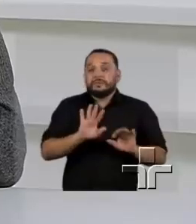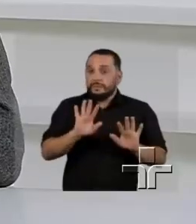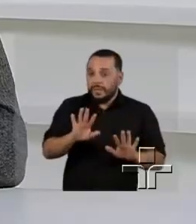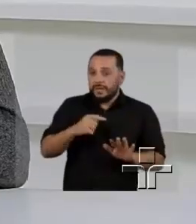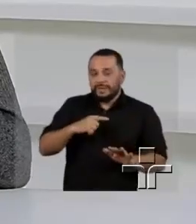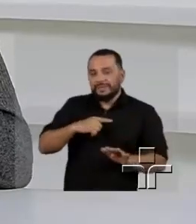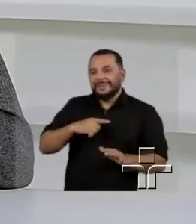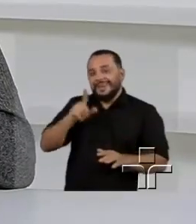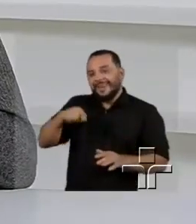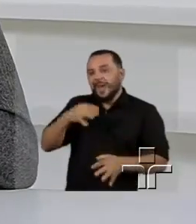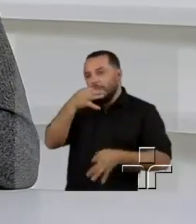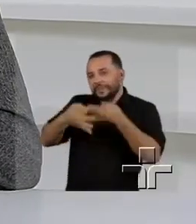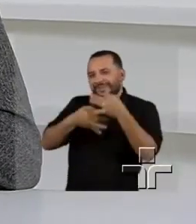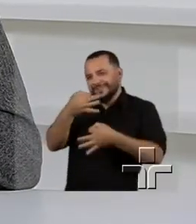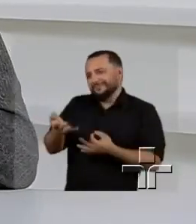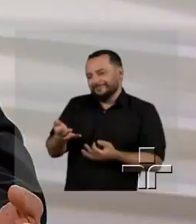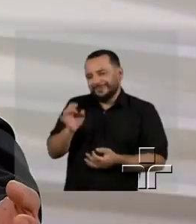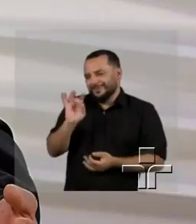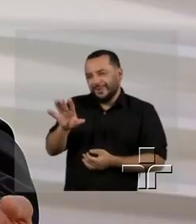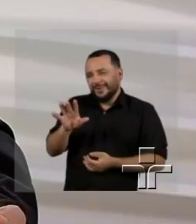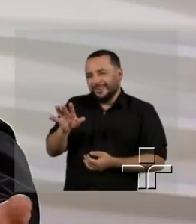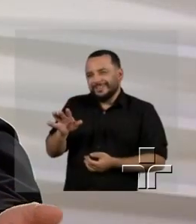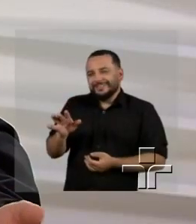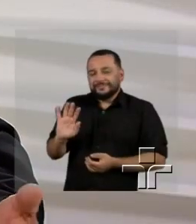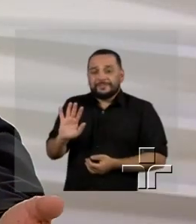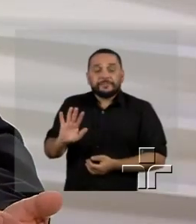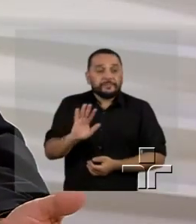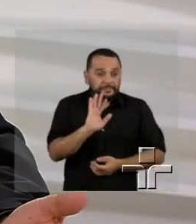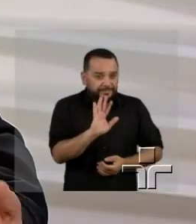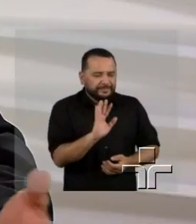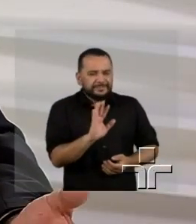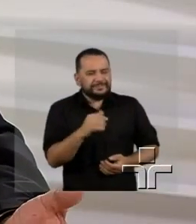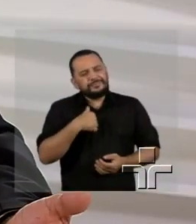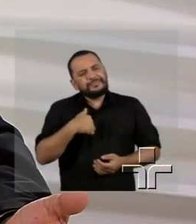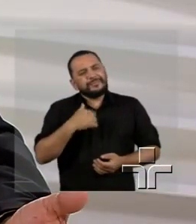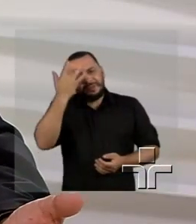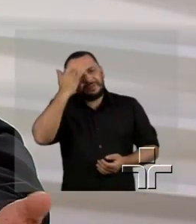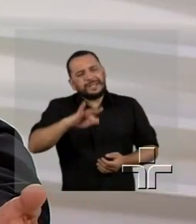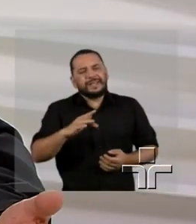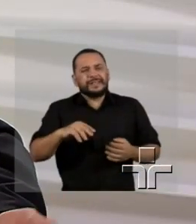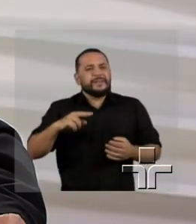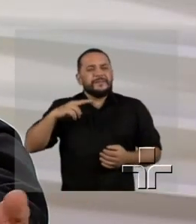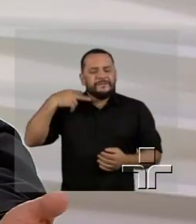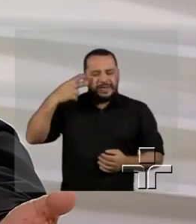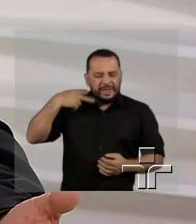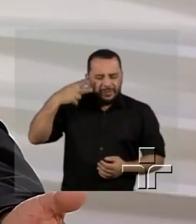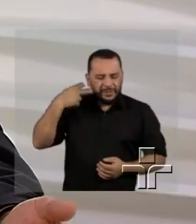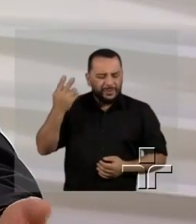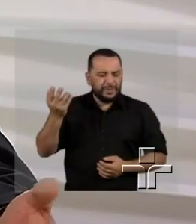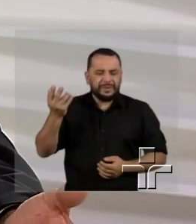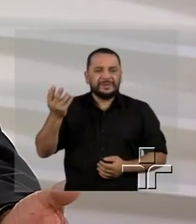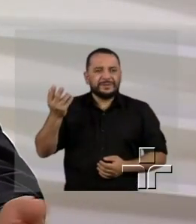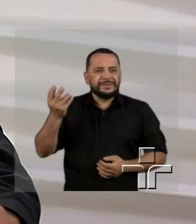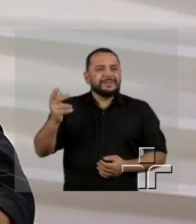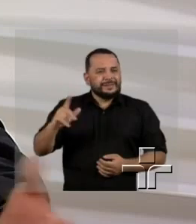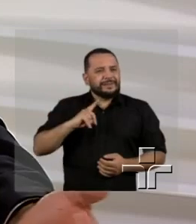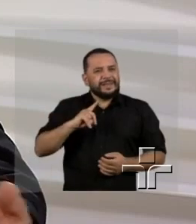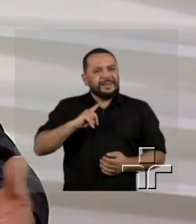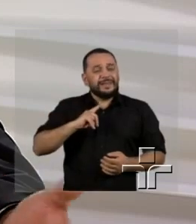gratuito para policiais militares. E o vereador Carlos Bolsonaro reagiu